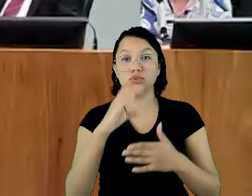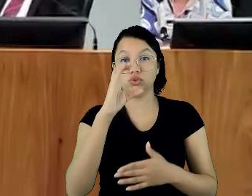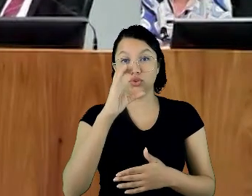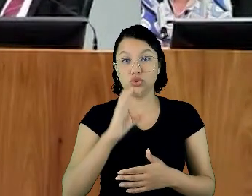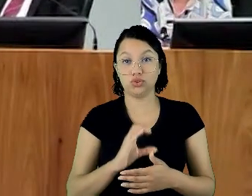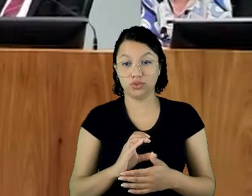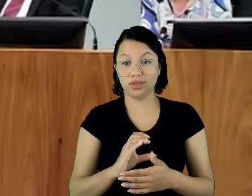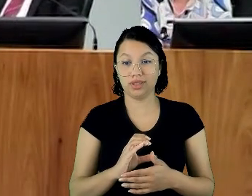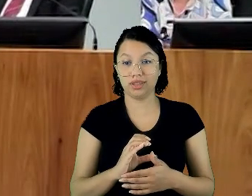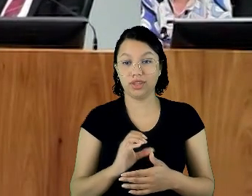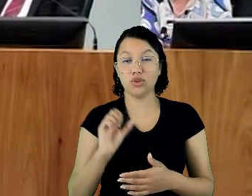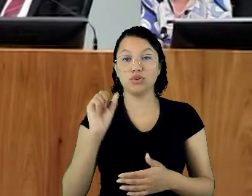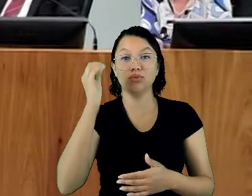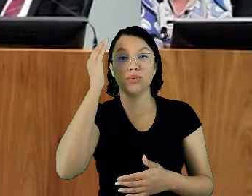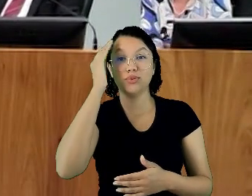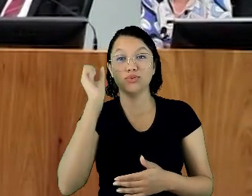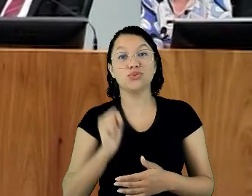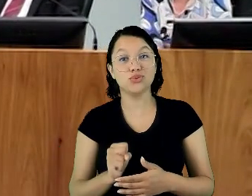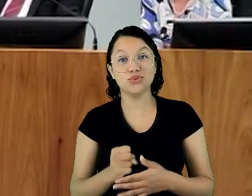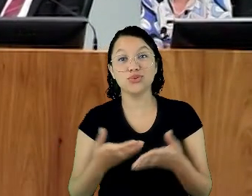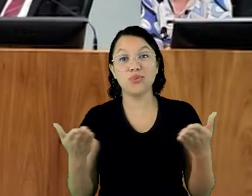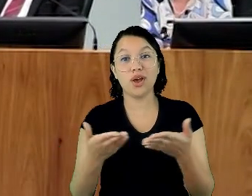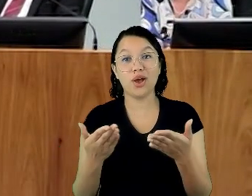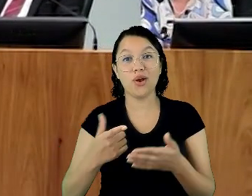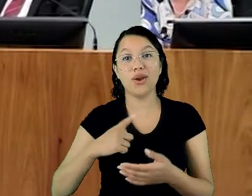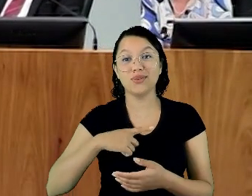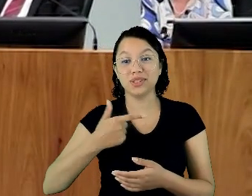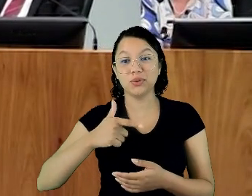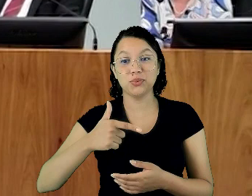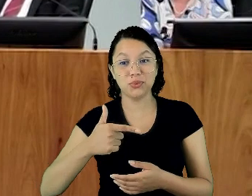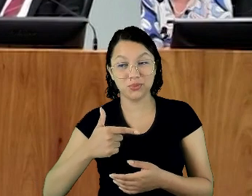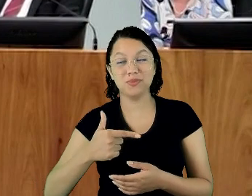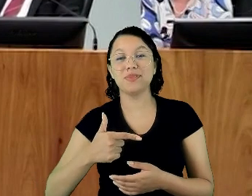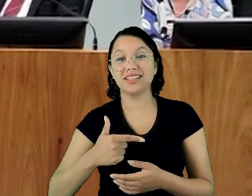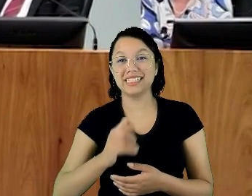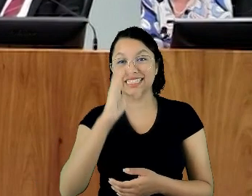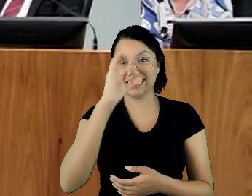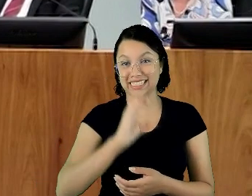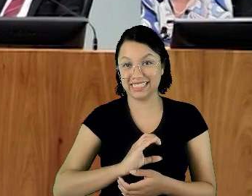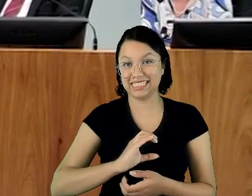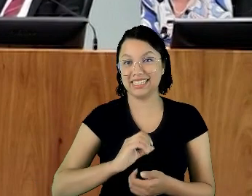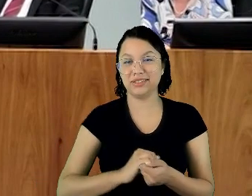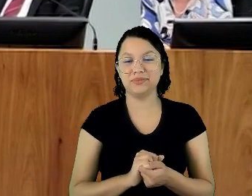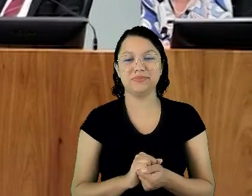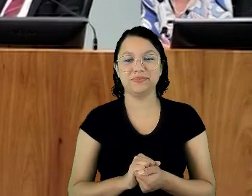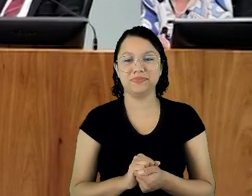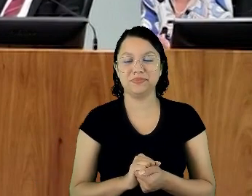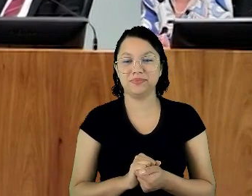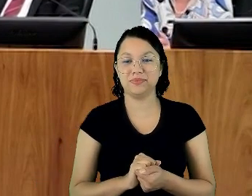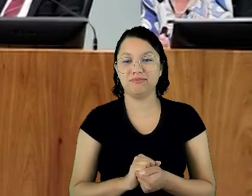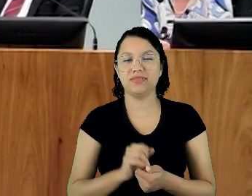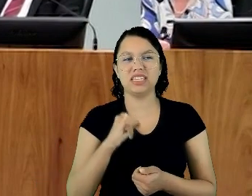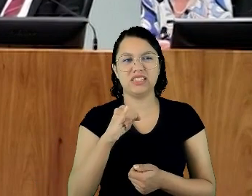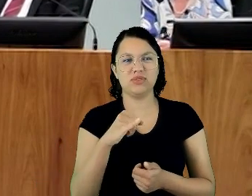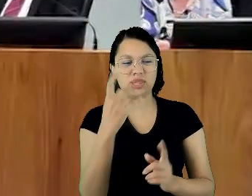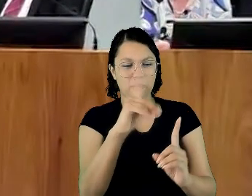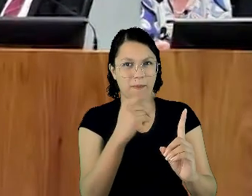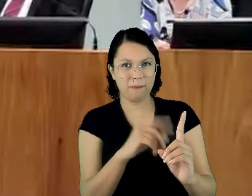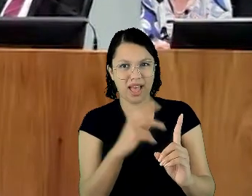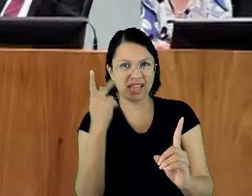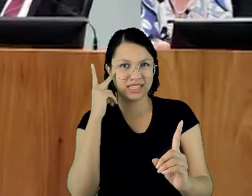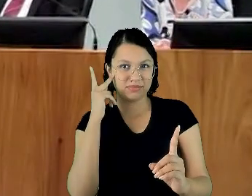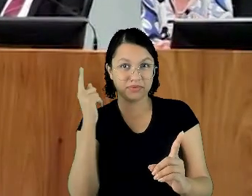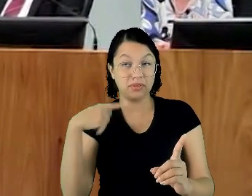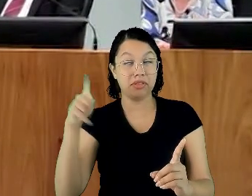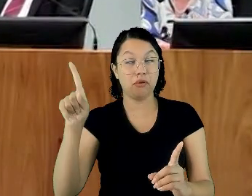tenho dupla cidadania. Se vocês me maltratarem em São Paulo, eu vou me mudar para Mato Grosso do Sul. Para